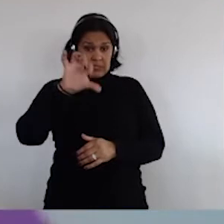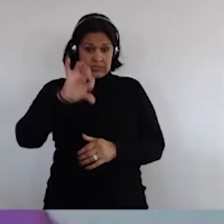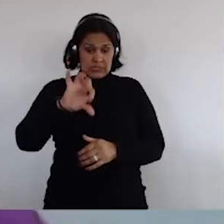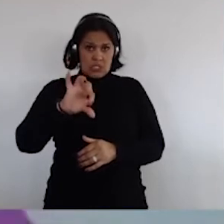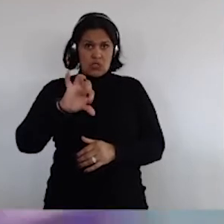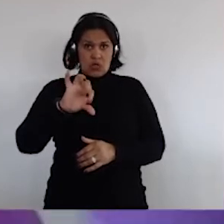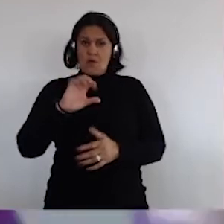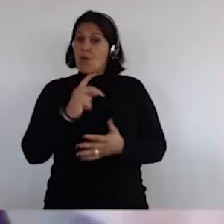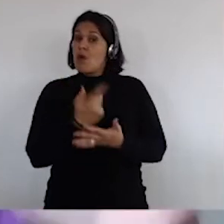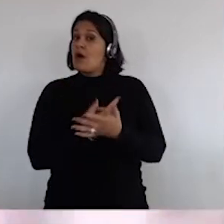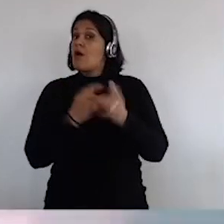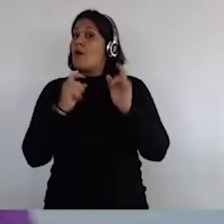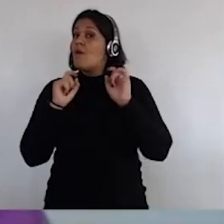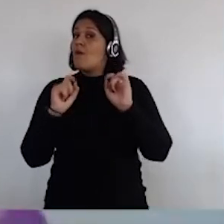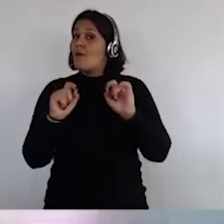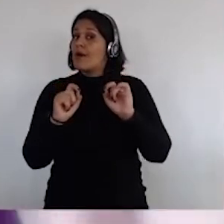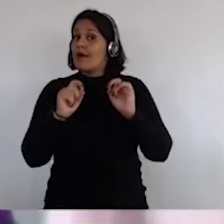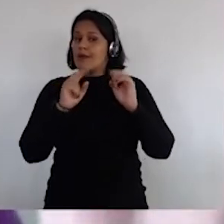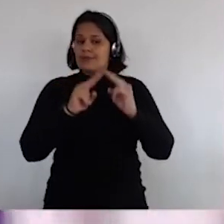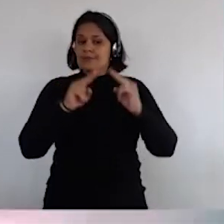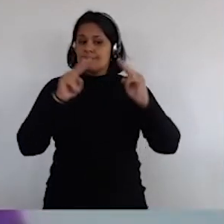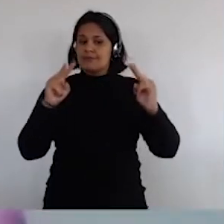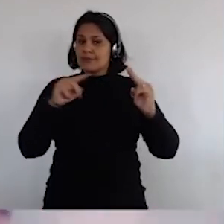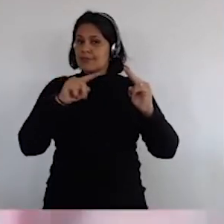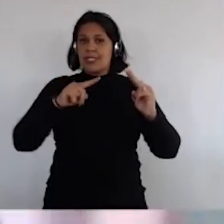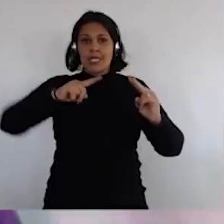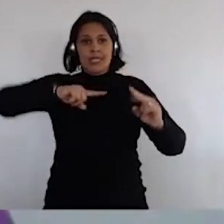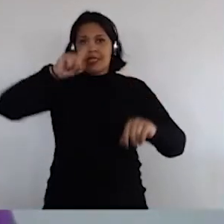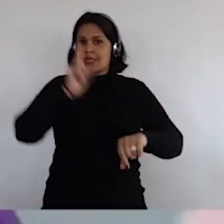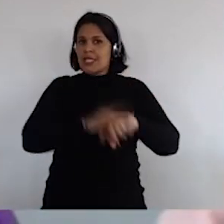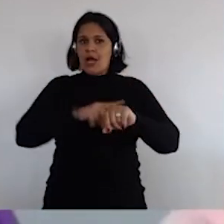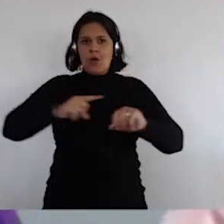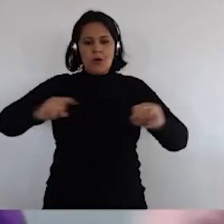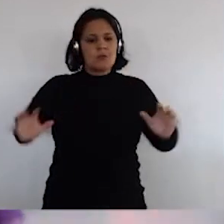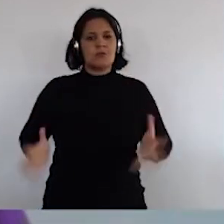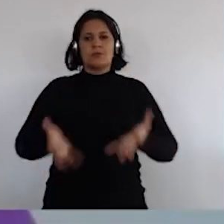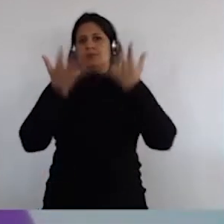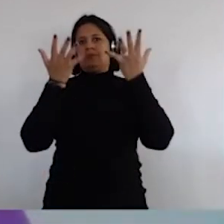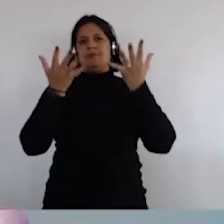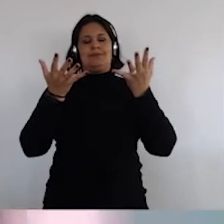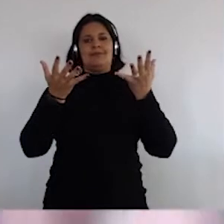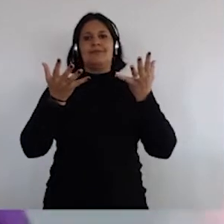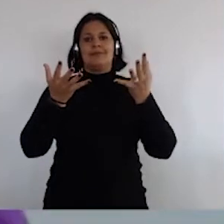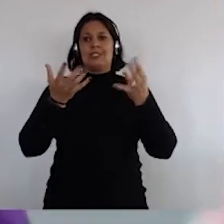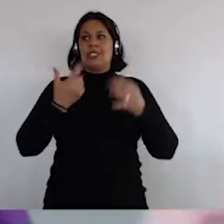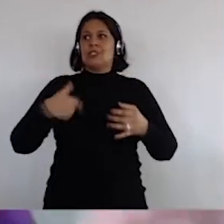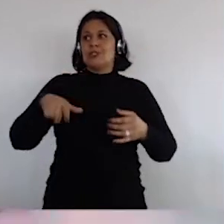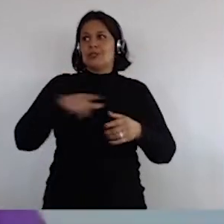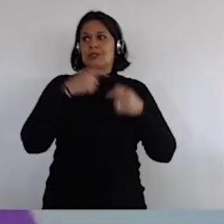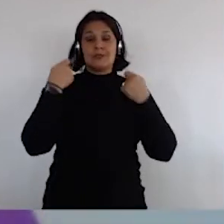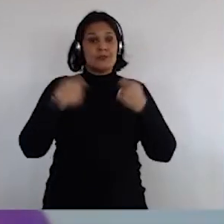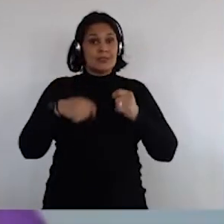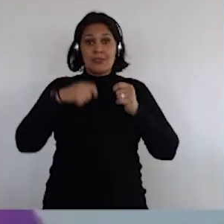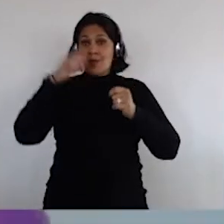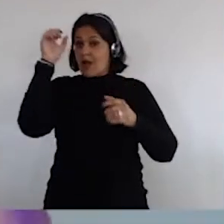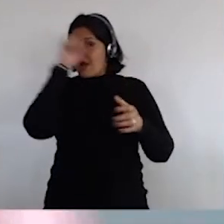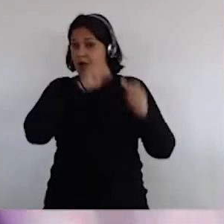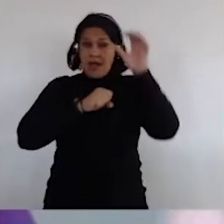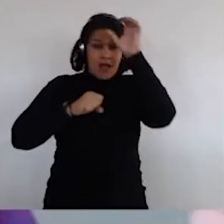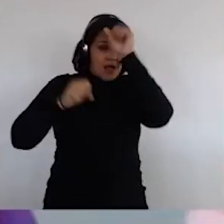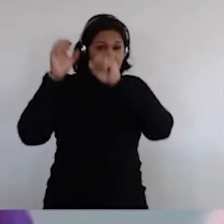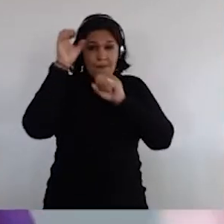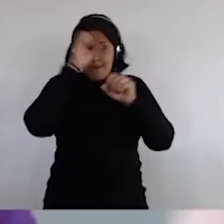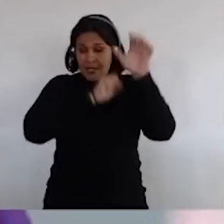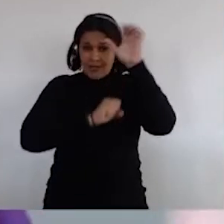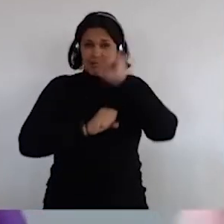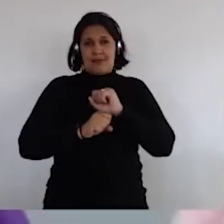foi compulsoriamente impulsionada da noite para o dia. Tivemos que aprender, tivemos que fazer